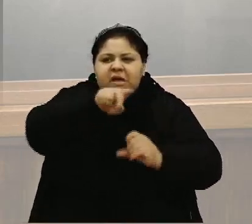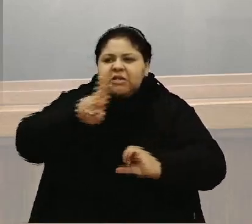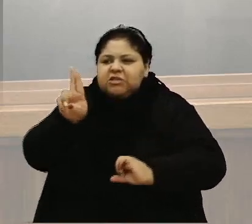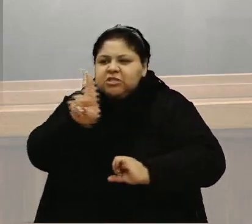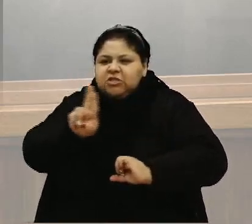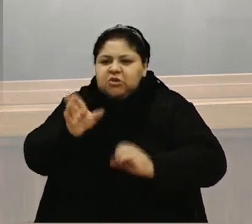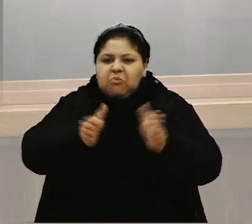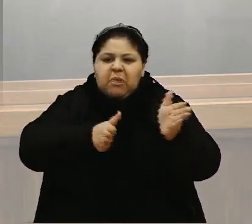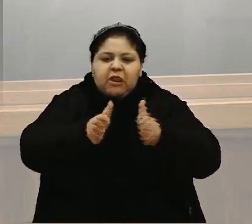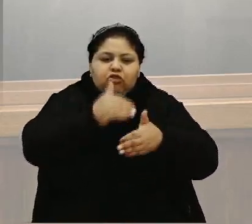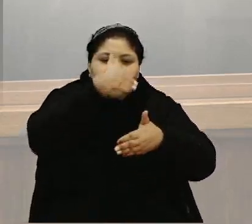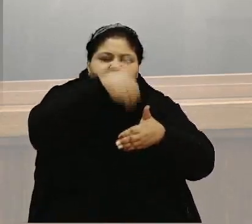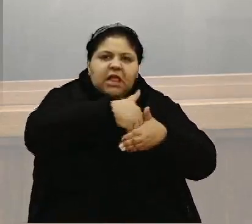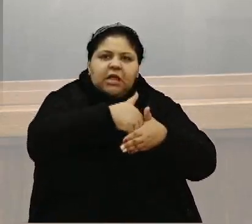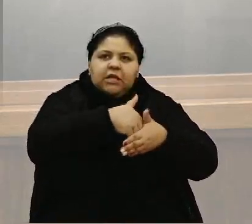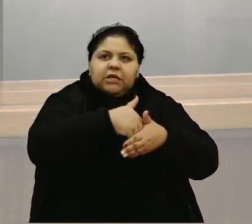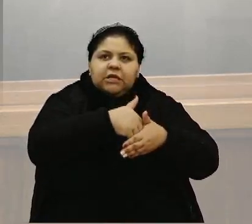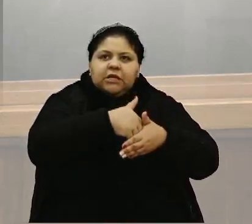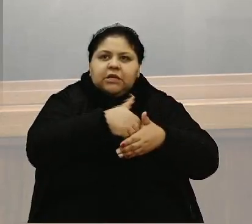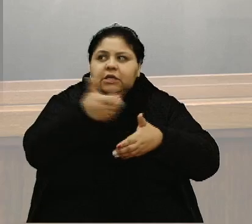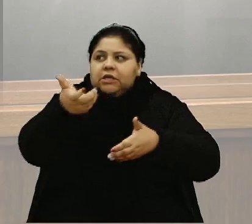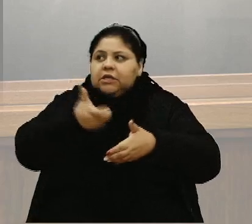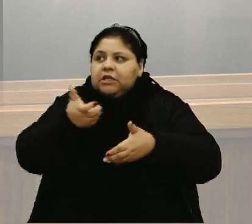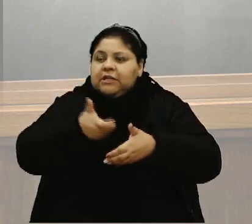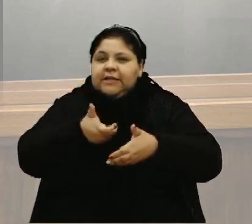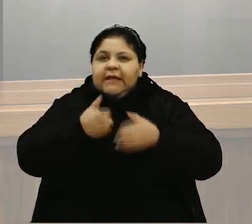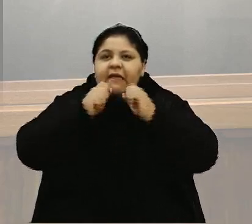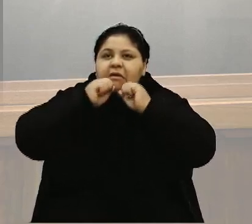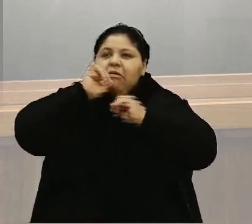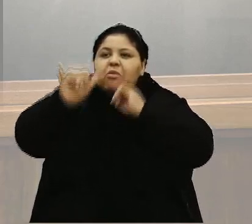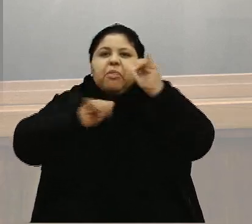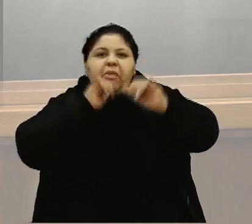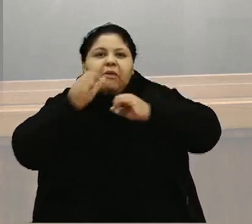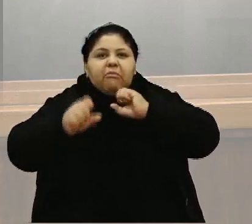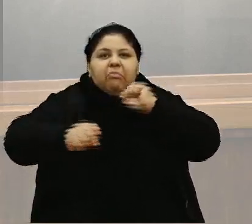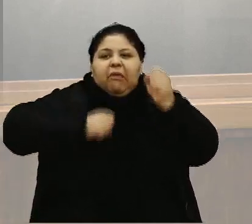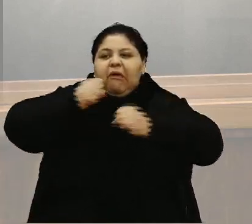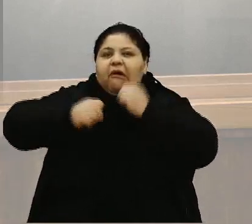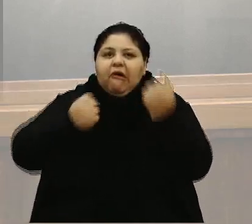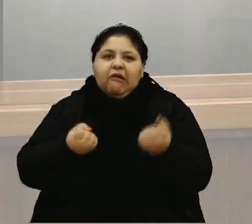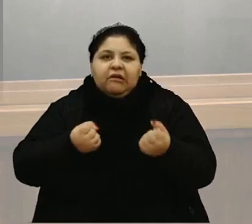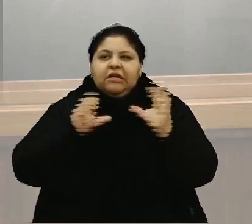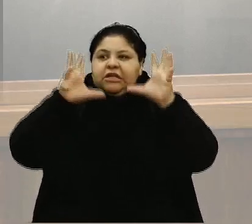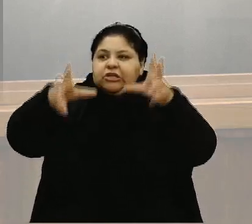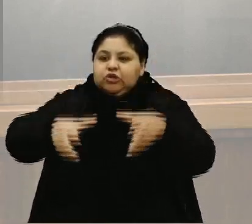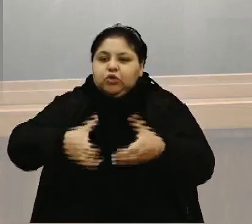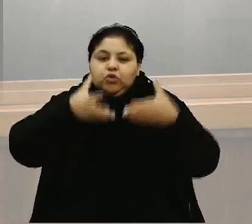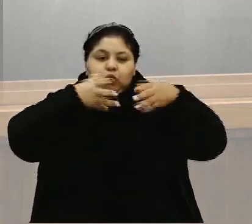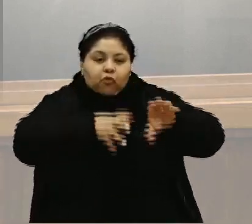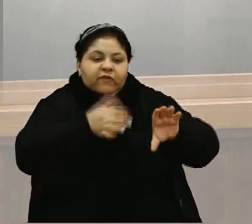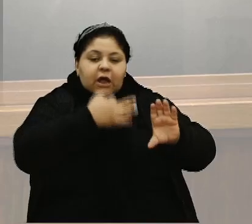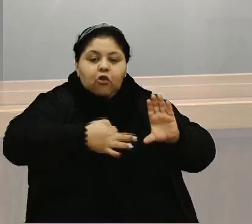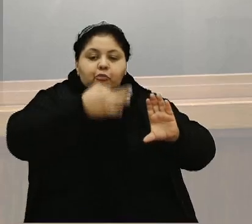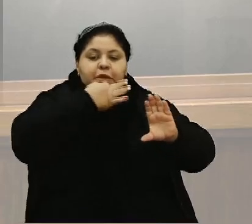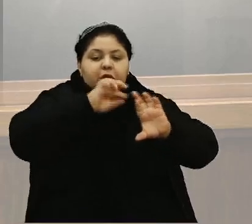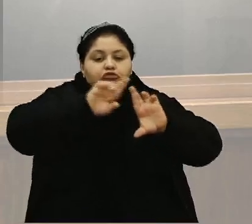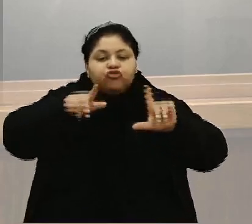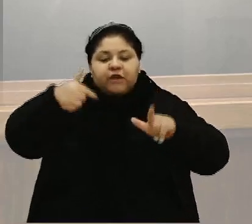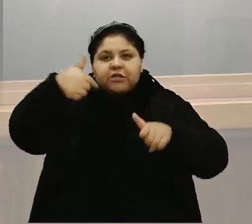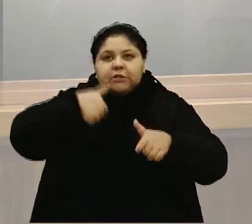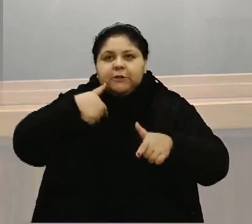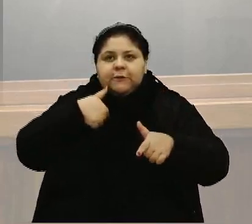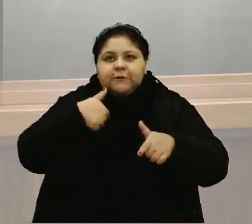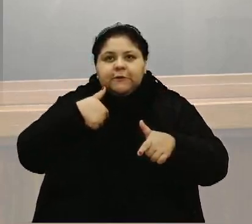período eleitoral, onde a gente quer destilar ódio a todos os que são contrários a nós, fingindo